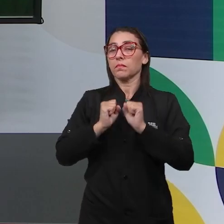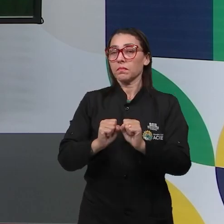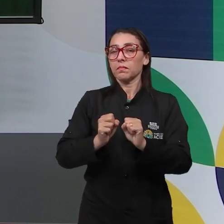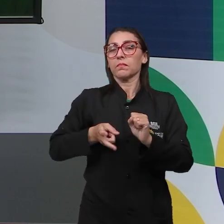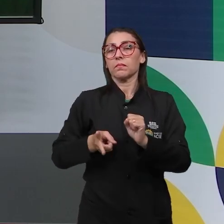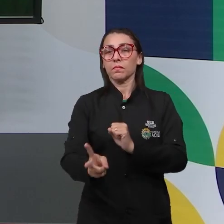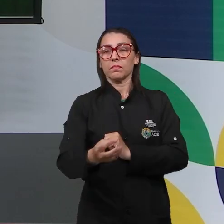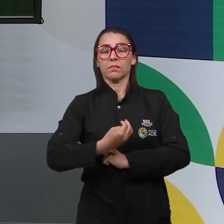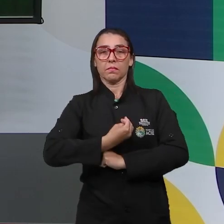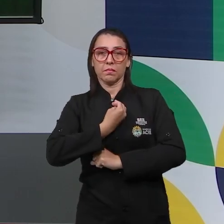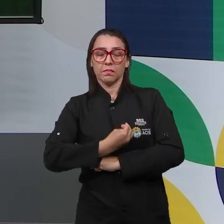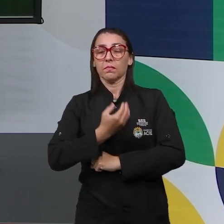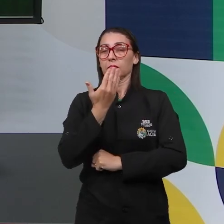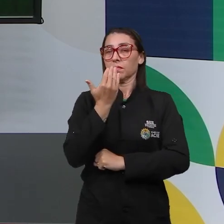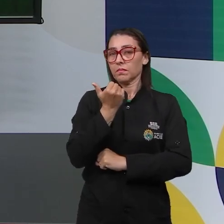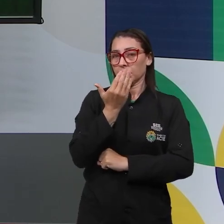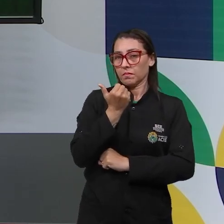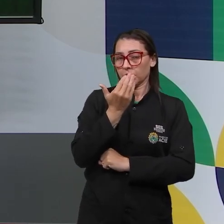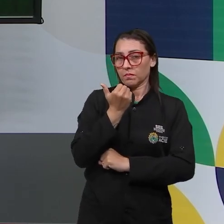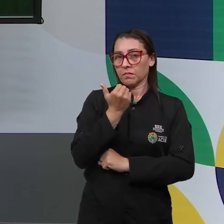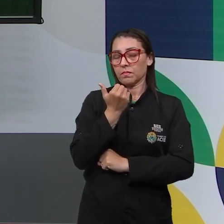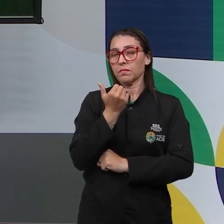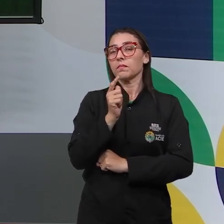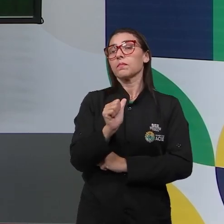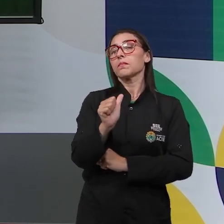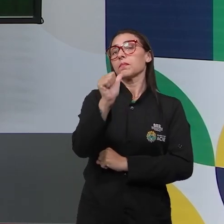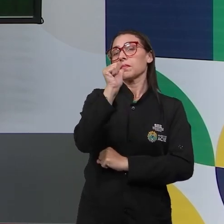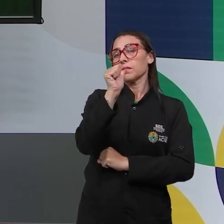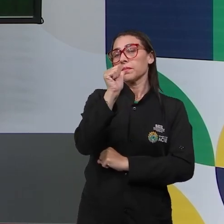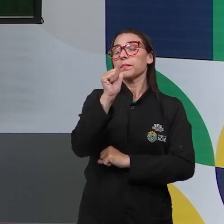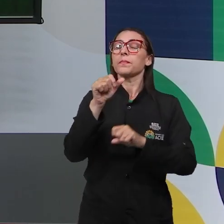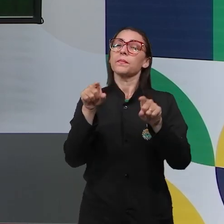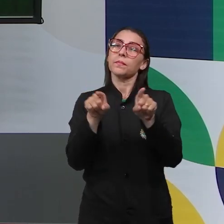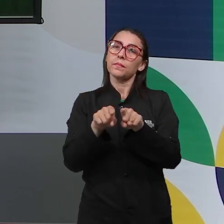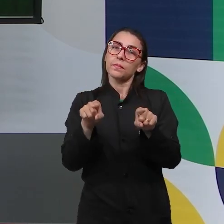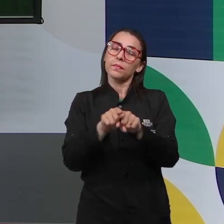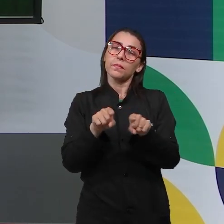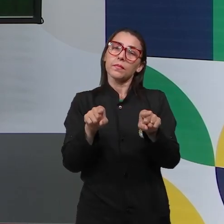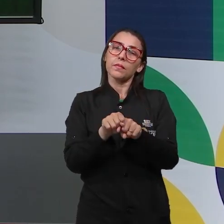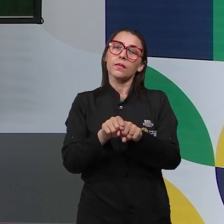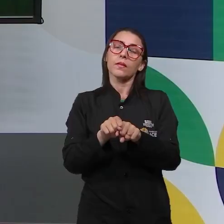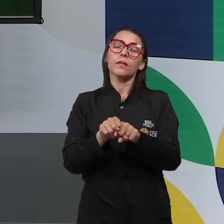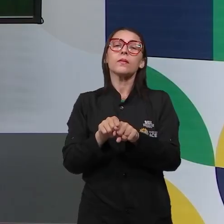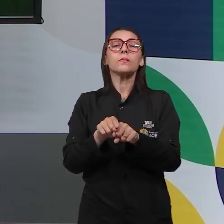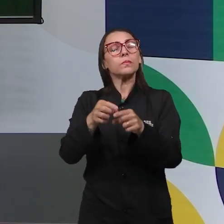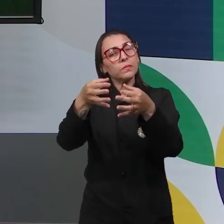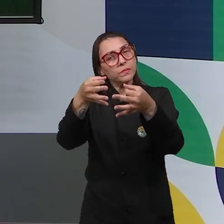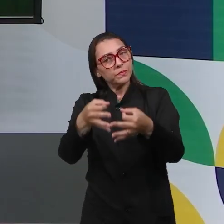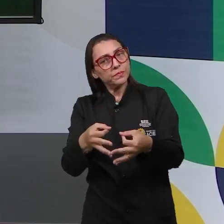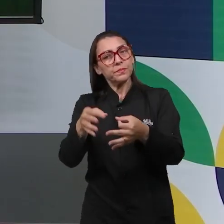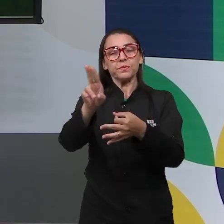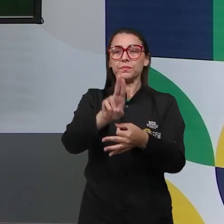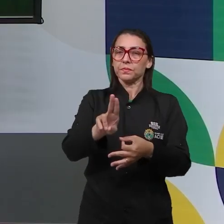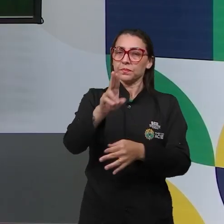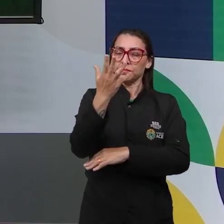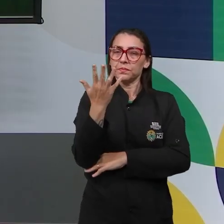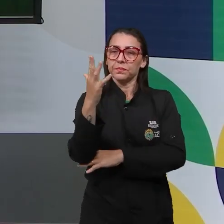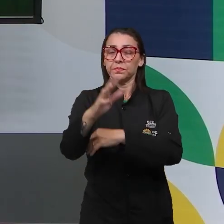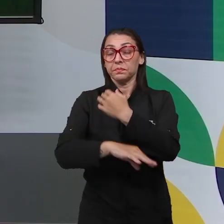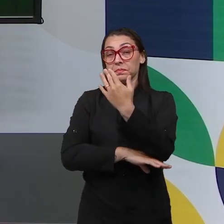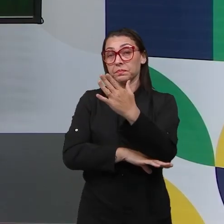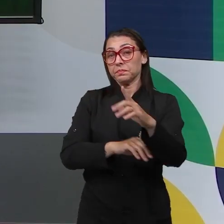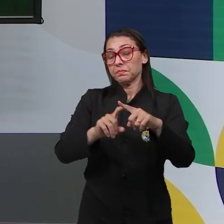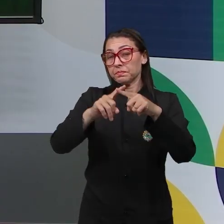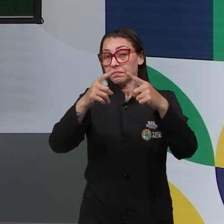viver, para comer, extraem a água para beber. Então, essa é uma forma correta de usar a floresta. Porém,